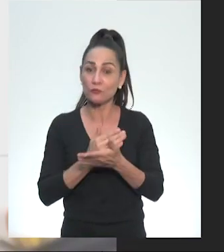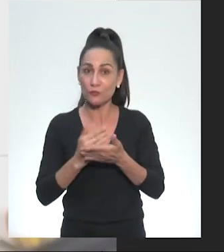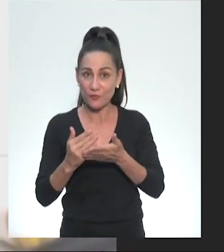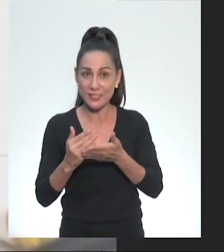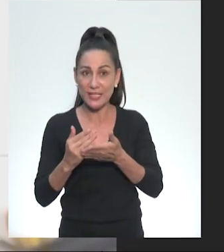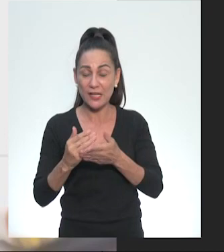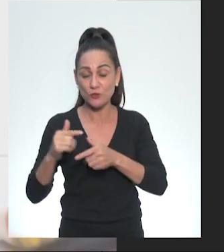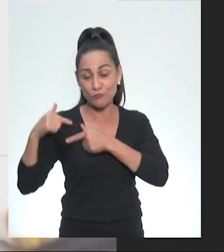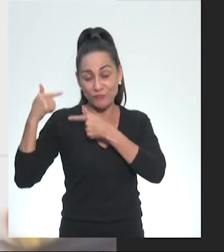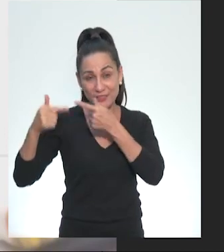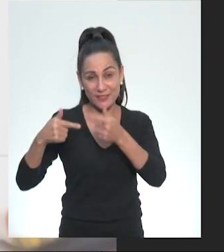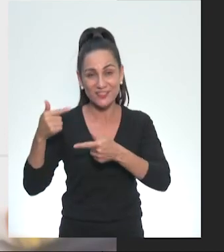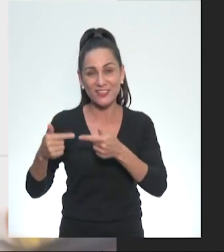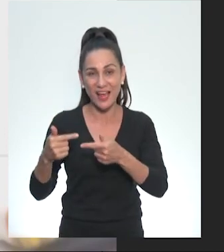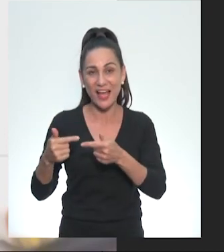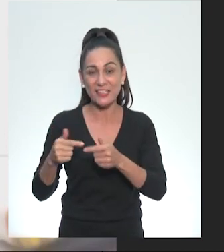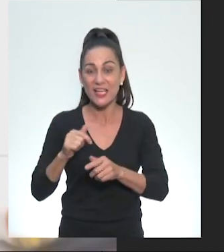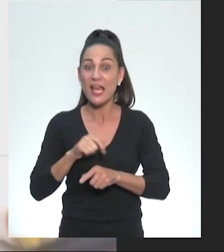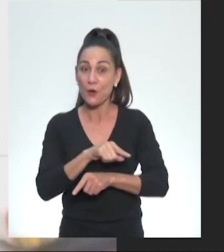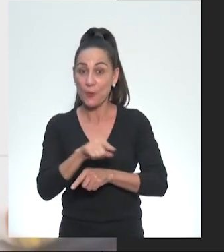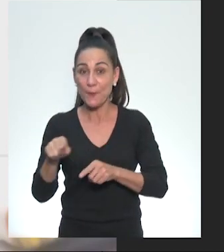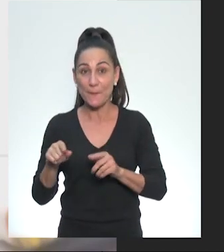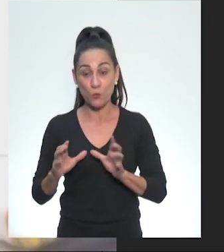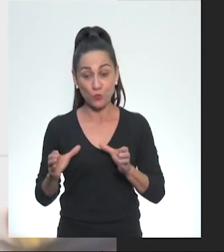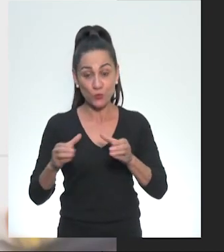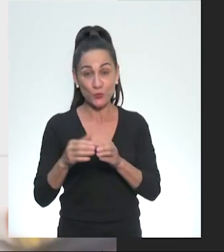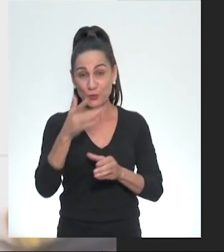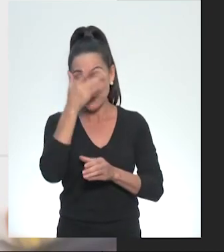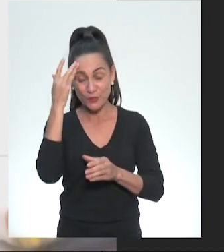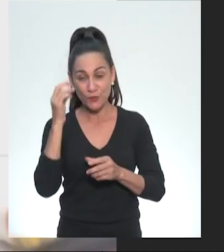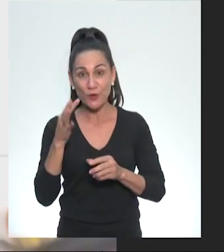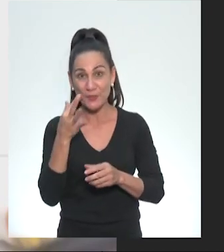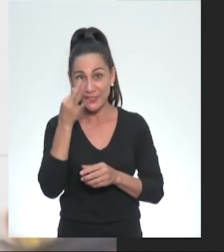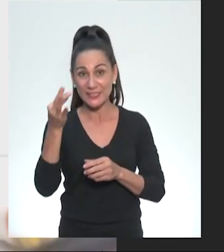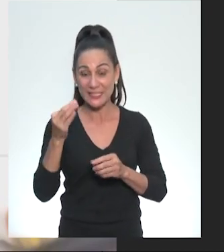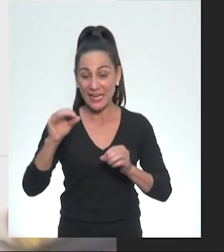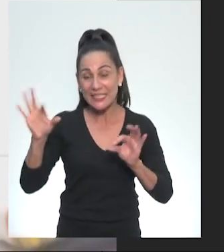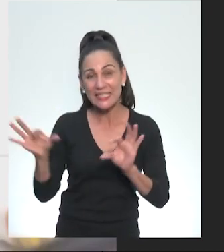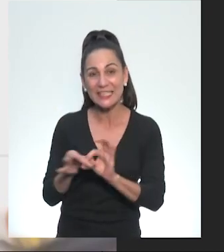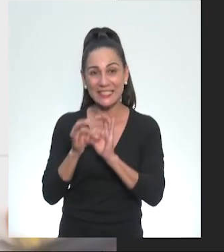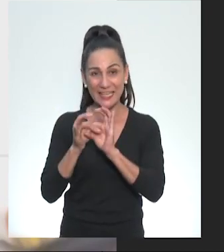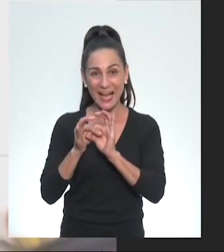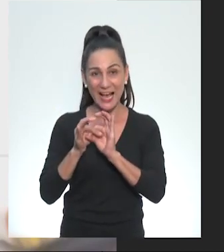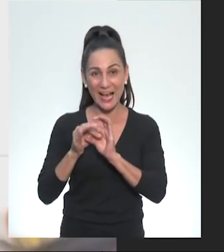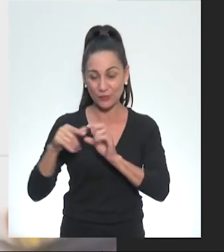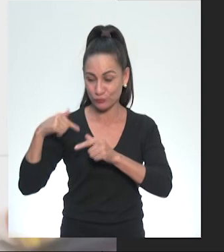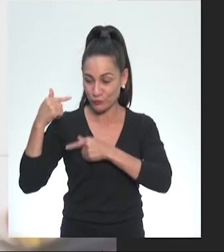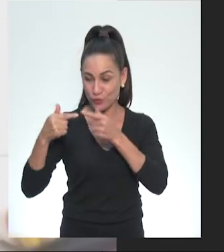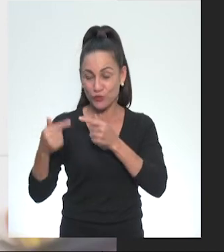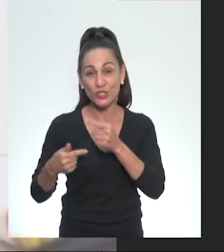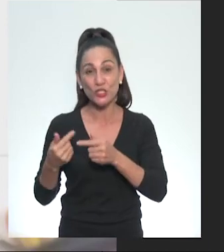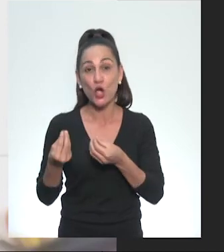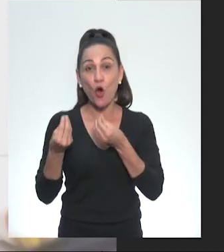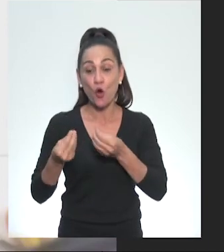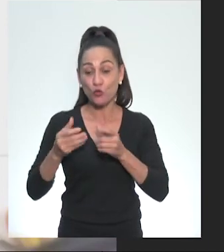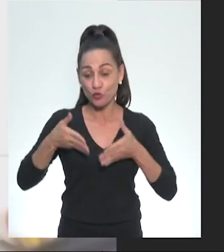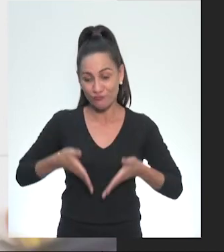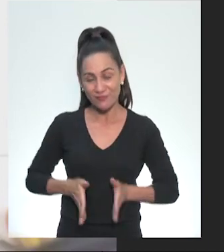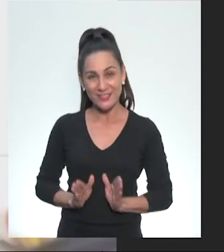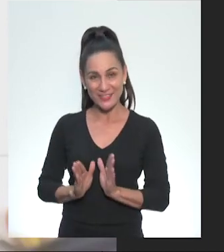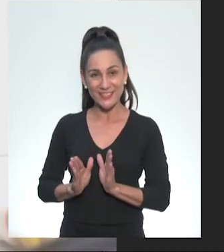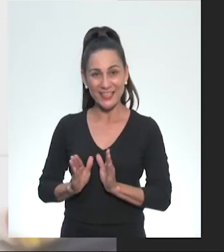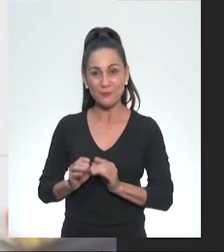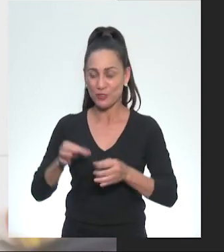de ancestralidade, a galera tem entendido muito que está ligado à nossa raiz, né? À nossa origem, e está correta,